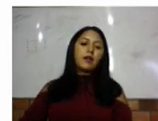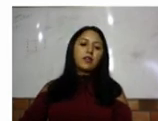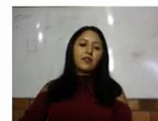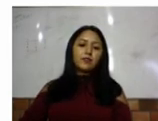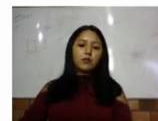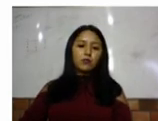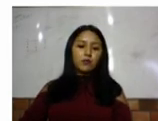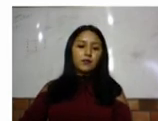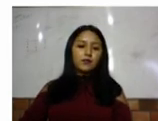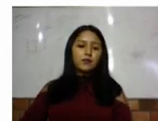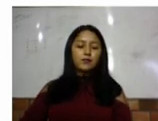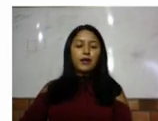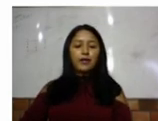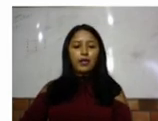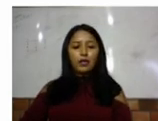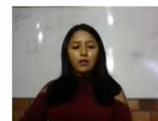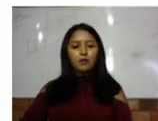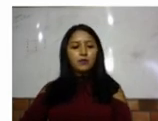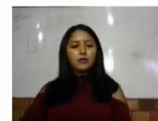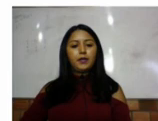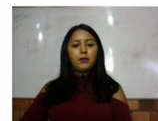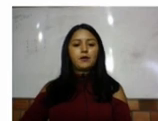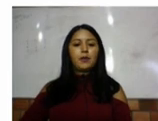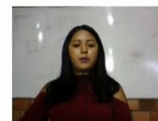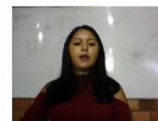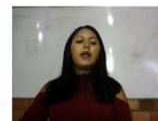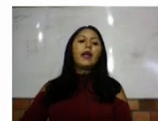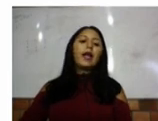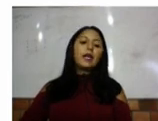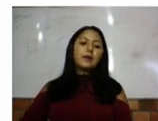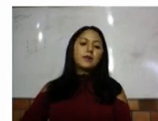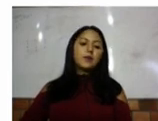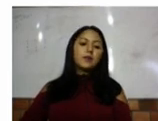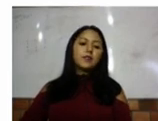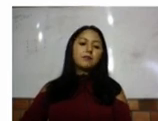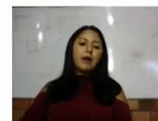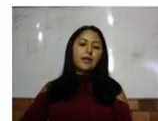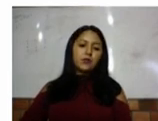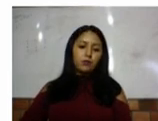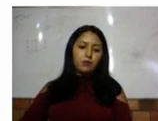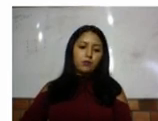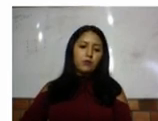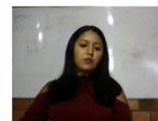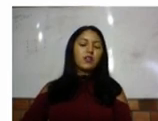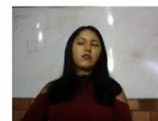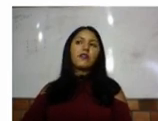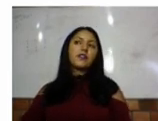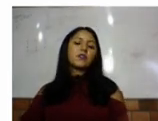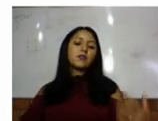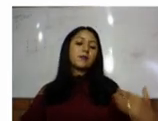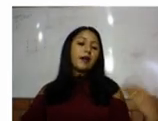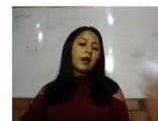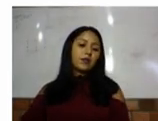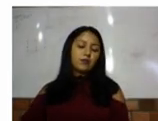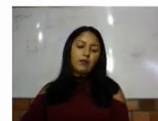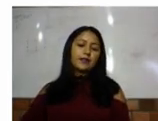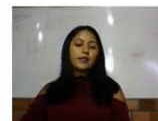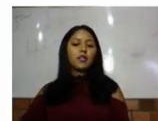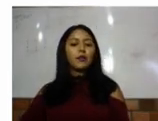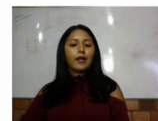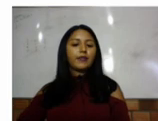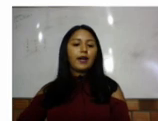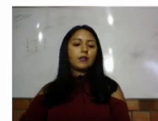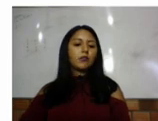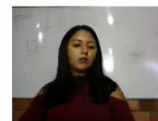como é o caso avestruz de baleia vamos ver que por exemplo ele avestruz macho ou seja o alerte tuas